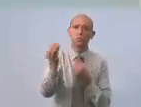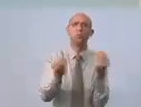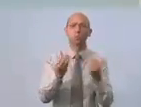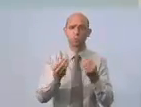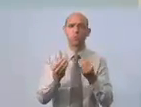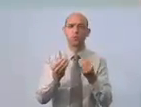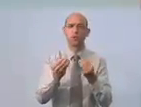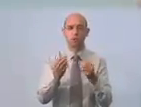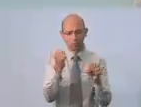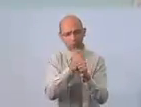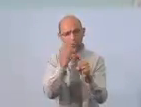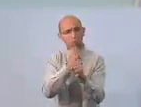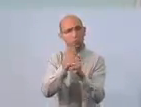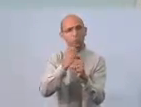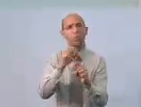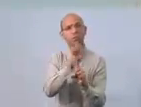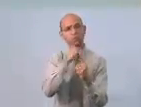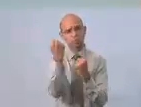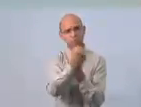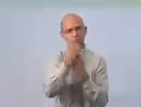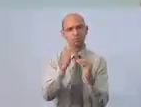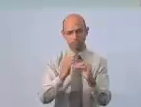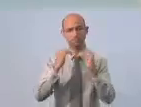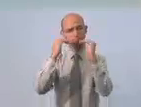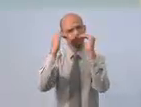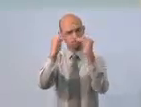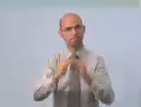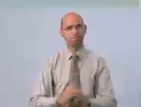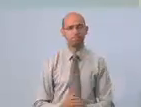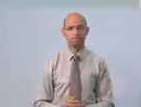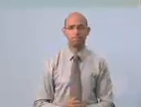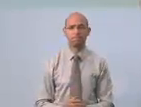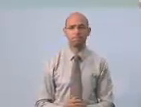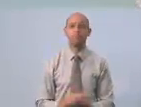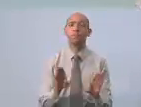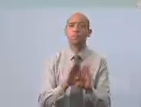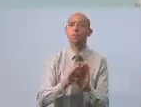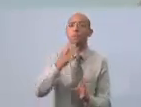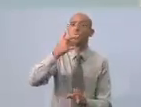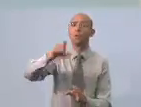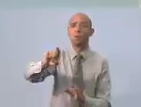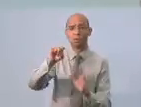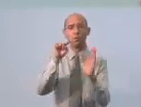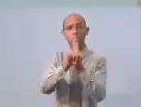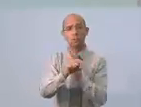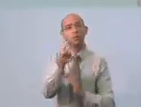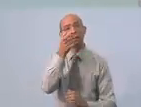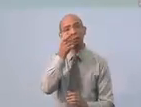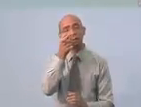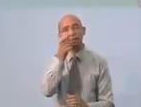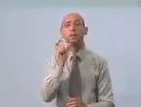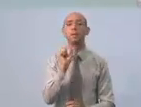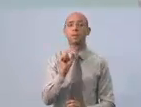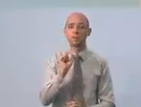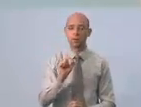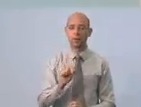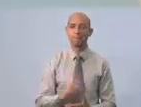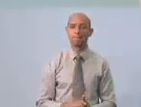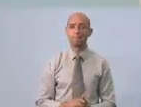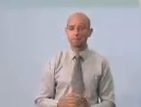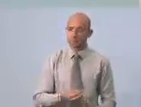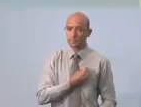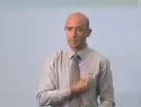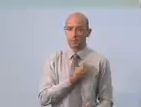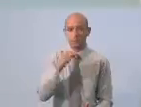mais avançada. Uma outra questão que eu achei bastante interessante, existe aqui